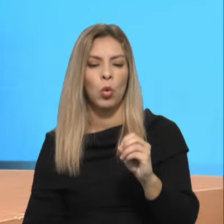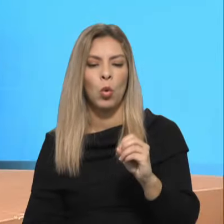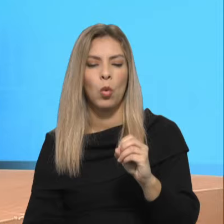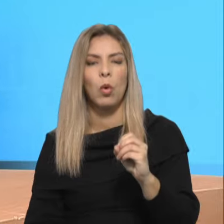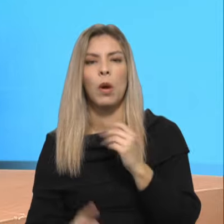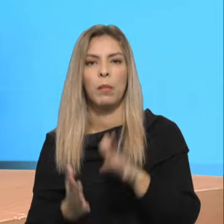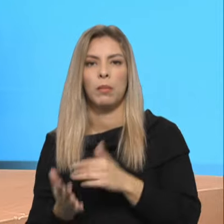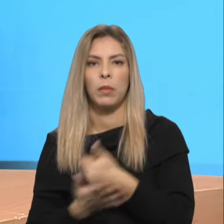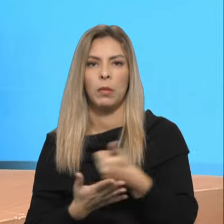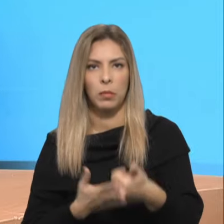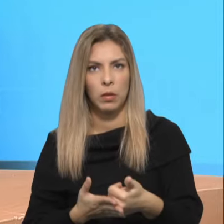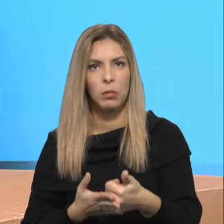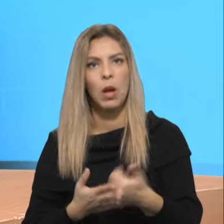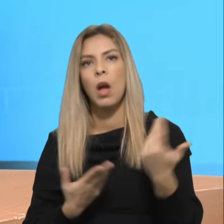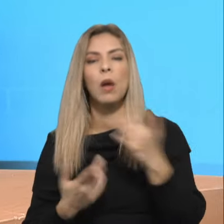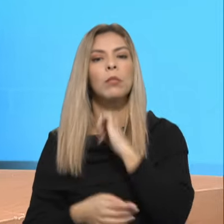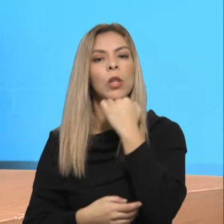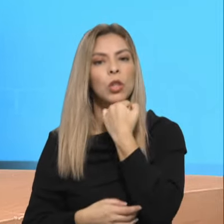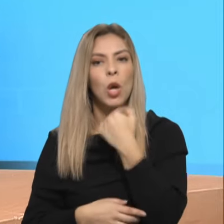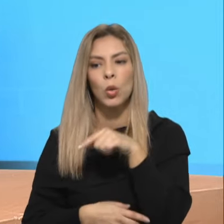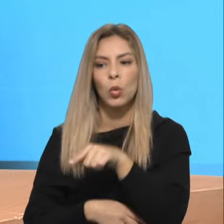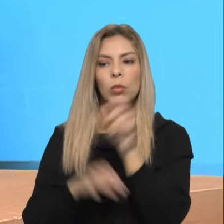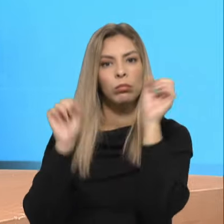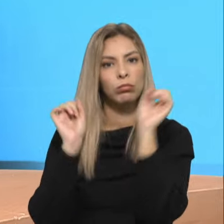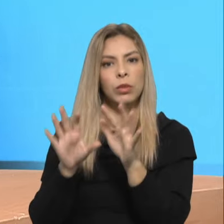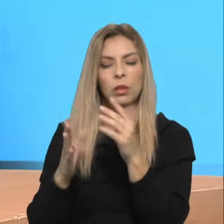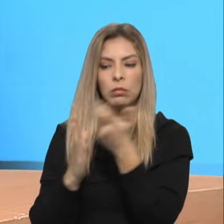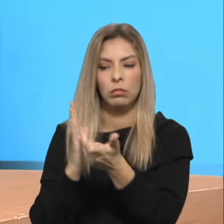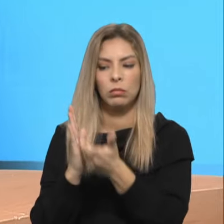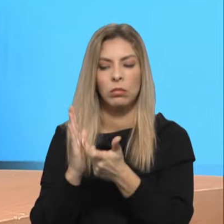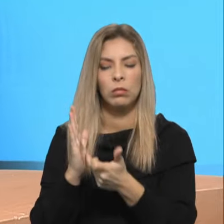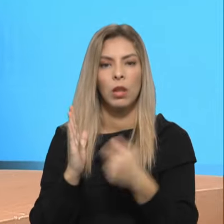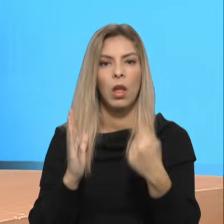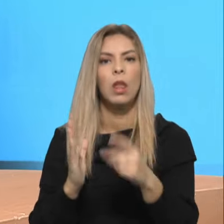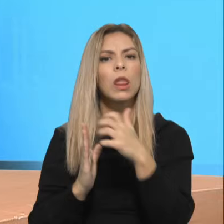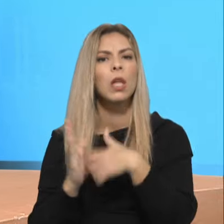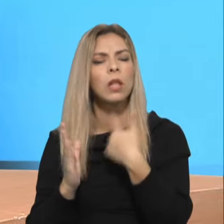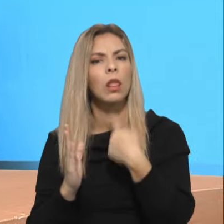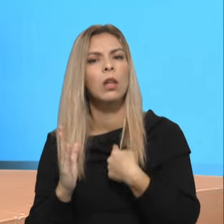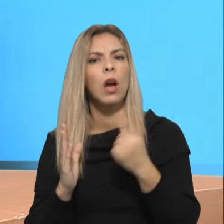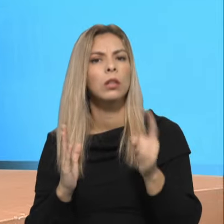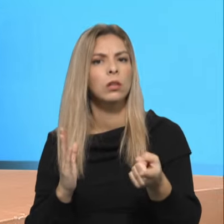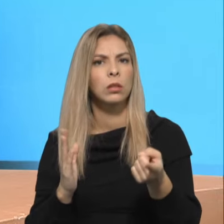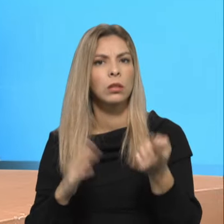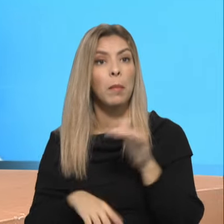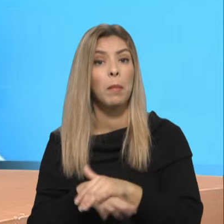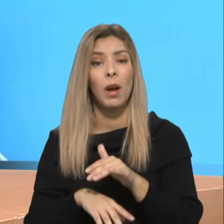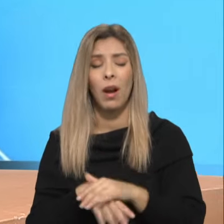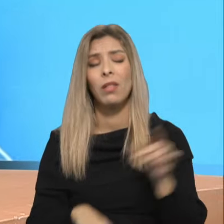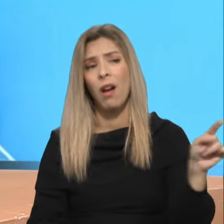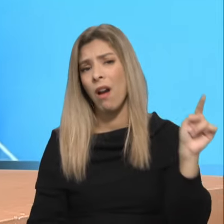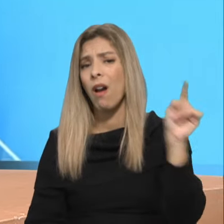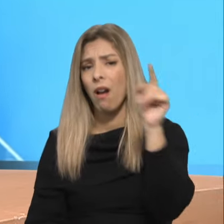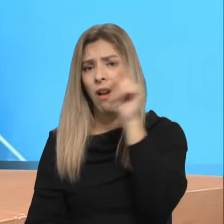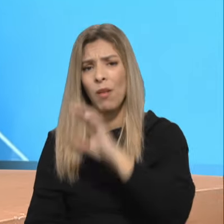alguma maneira, todo o mistério de Cristo está aqui retratado nestas poucas linhas. O que é que o texto nos diz? Que há o pecado no mundo, que existe pecado.